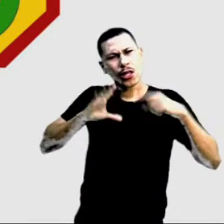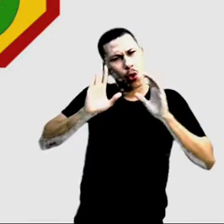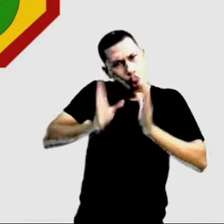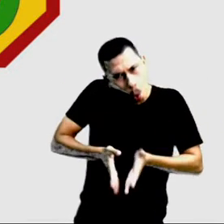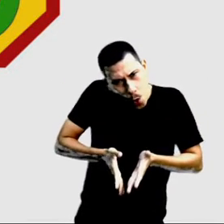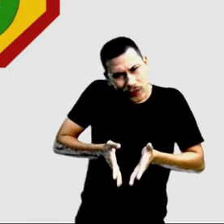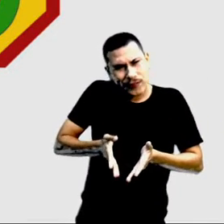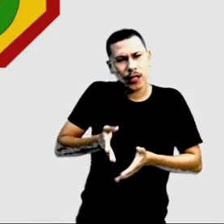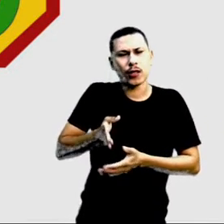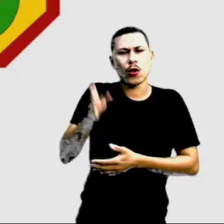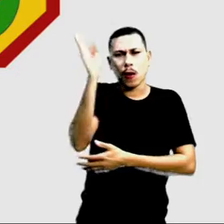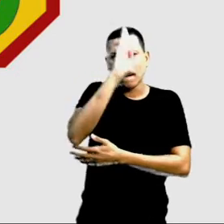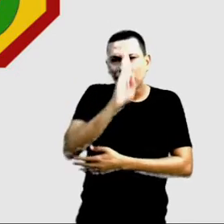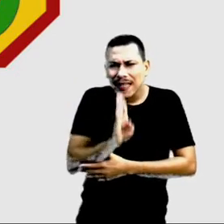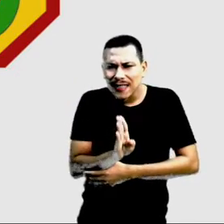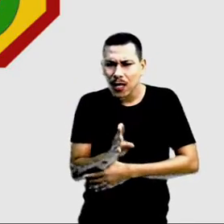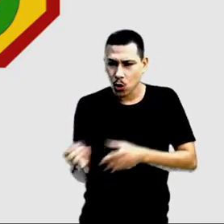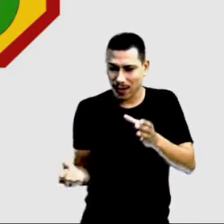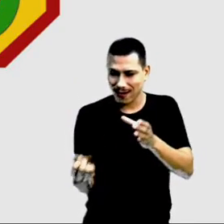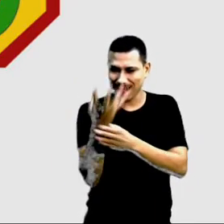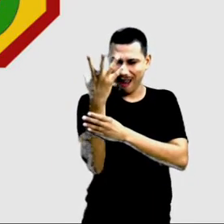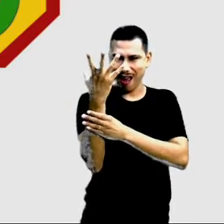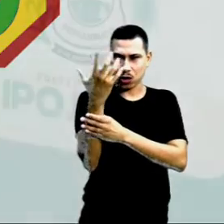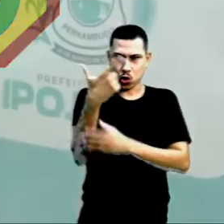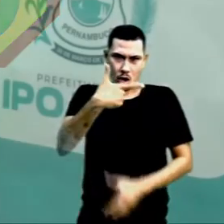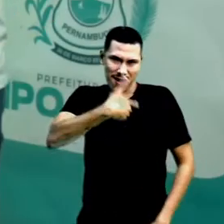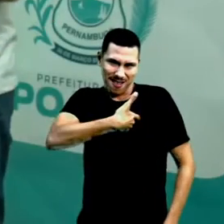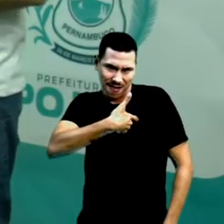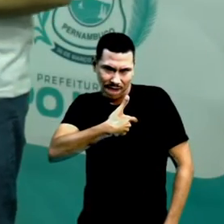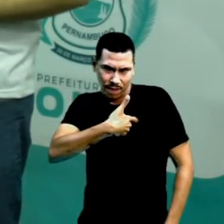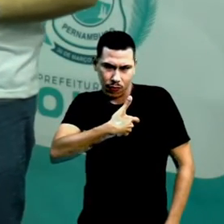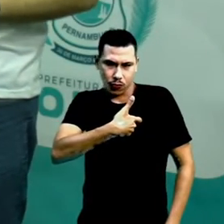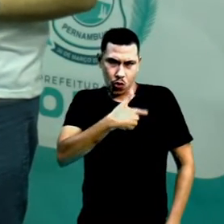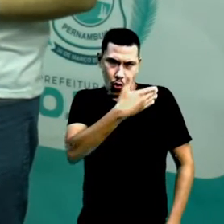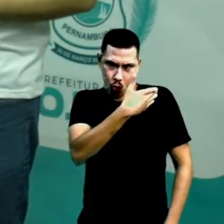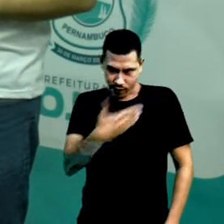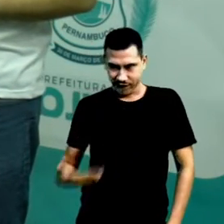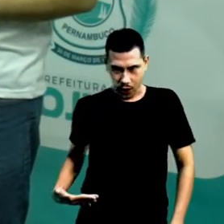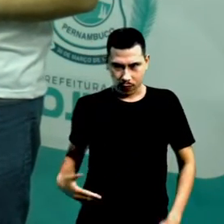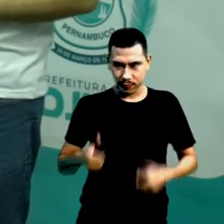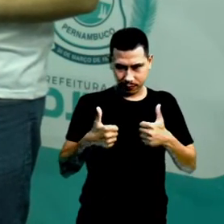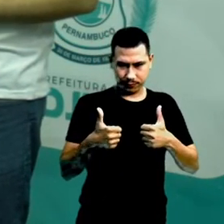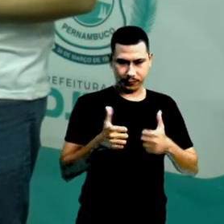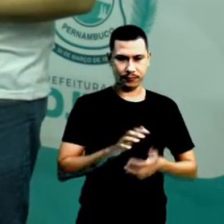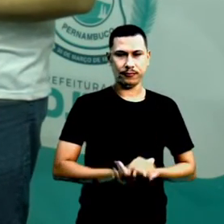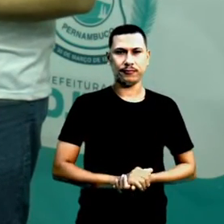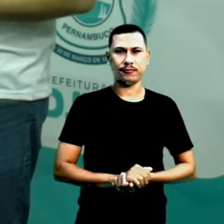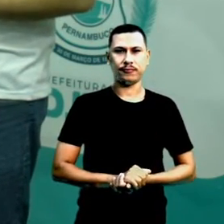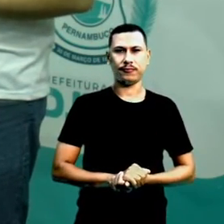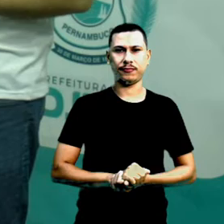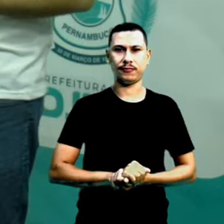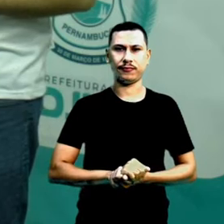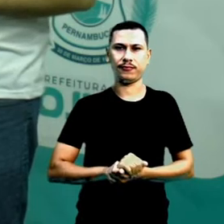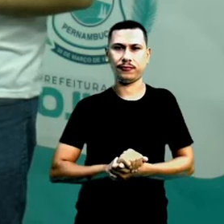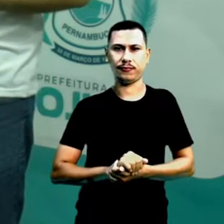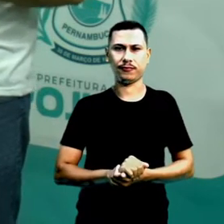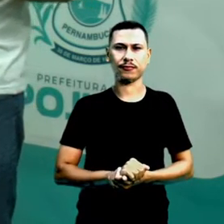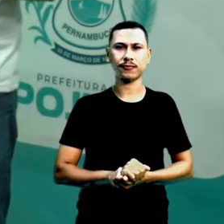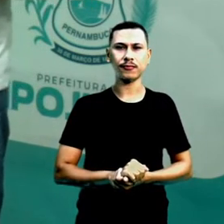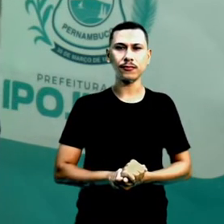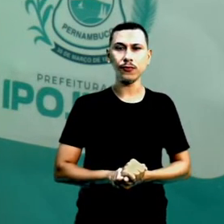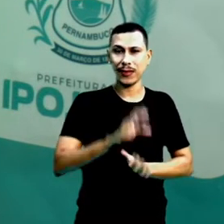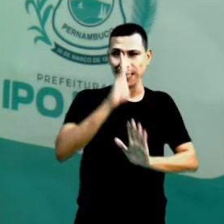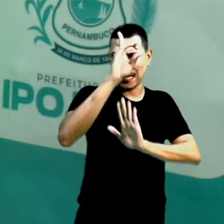que um trabalhador deve ganhar, ele vai ser estabelecido durante o governo do Getúlio Vargas. Também